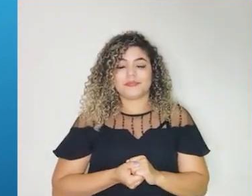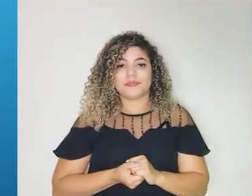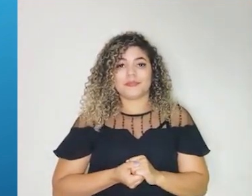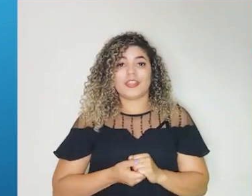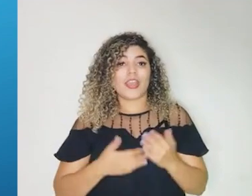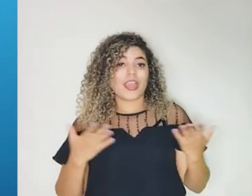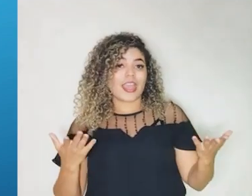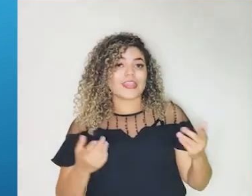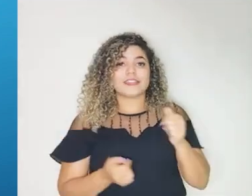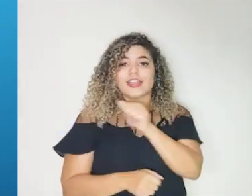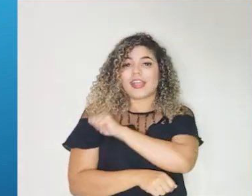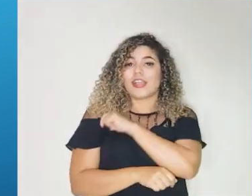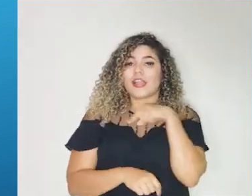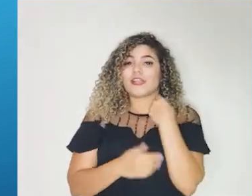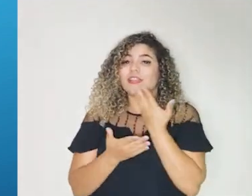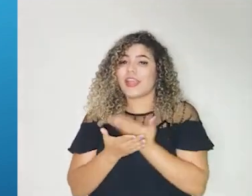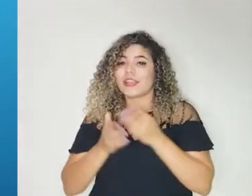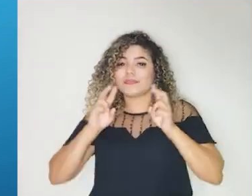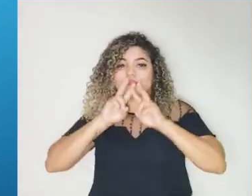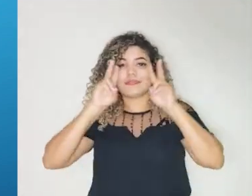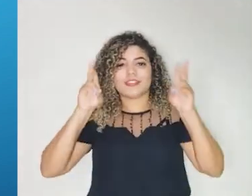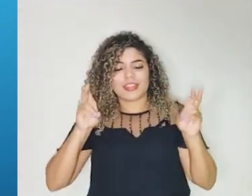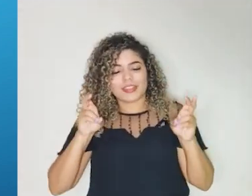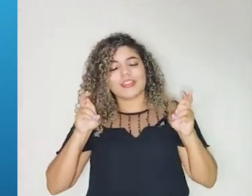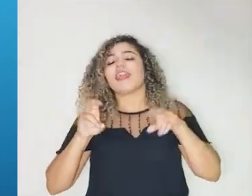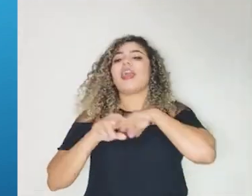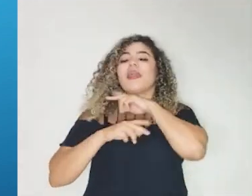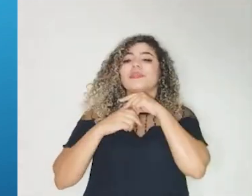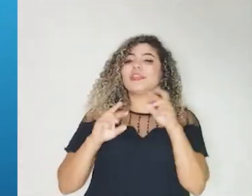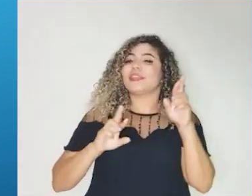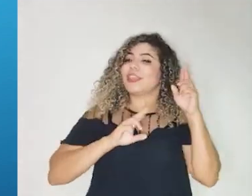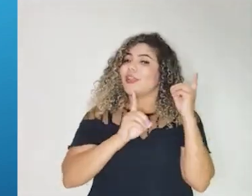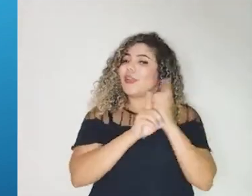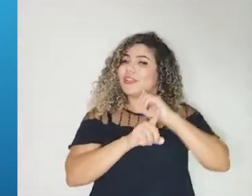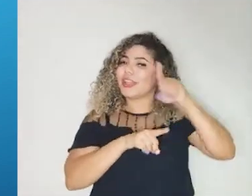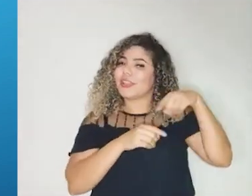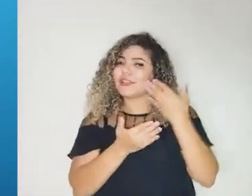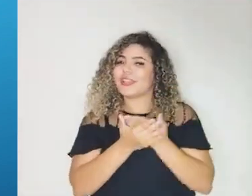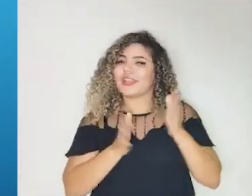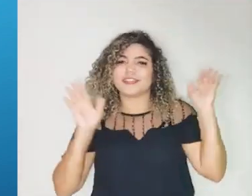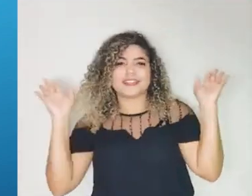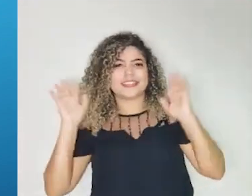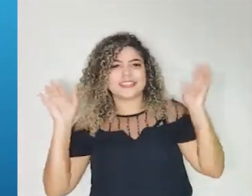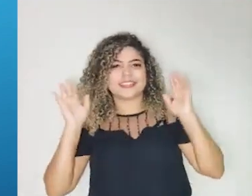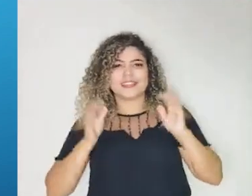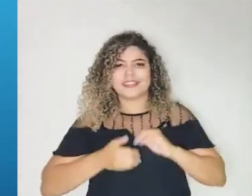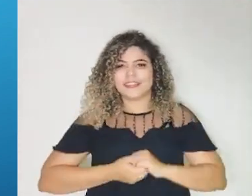É isso, alunos. Essa foi a nossa aula sobre artrópodes. Eu espero você em uma próxima. Tchau!